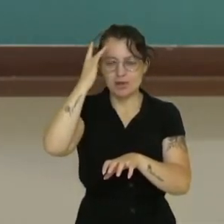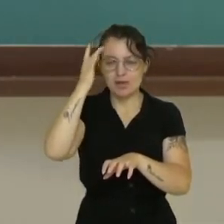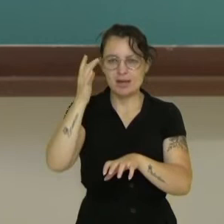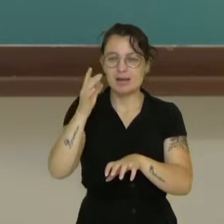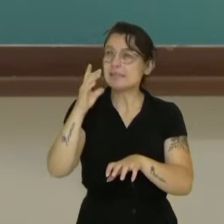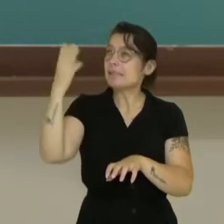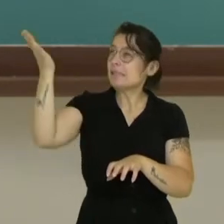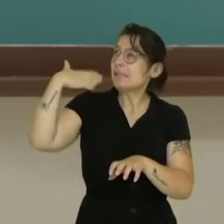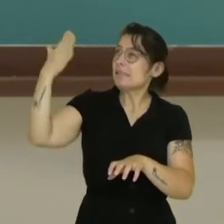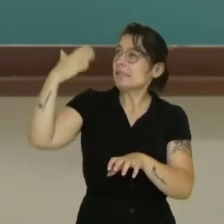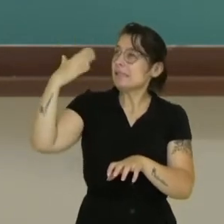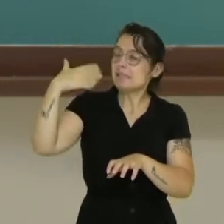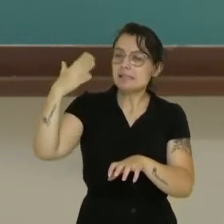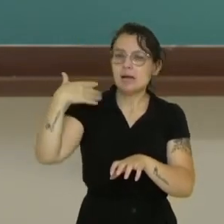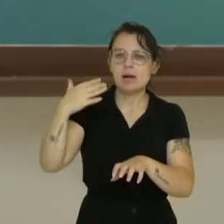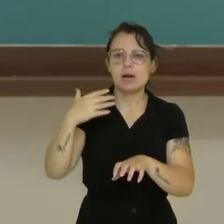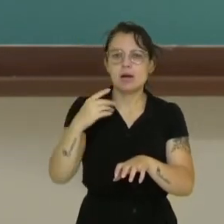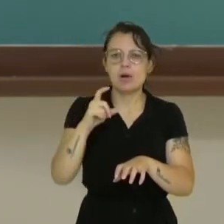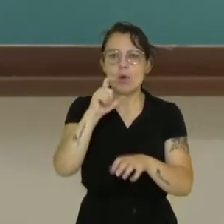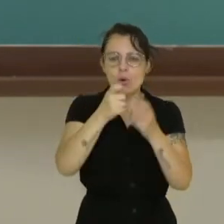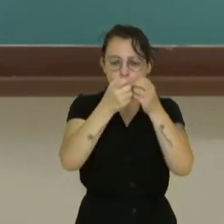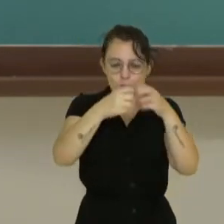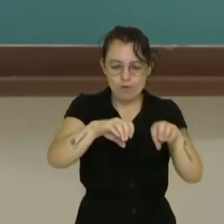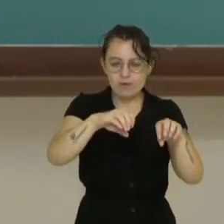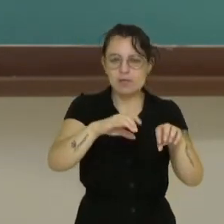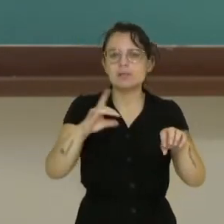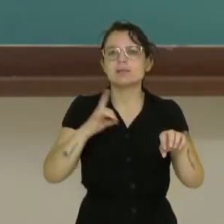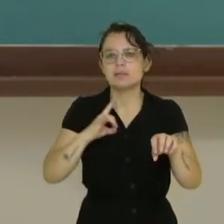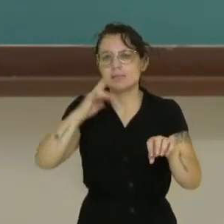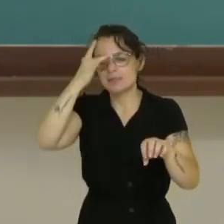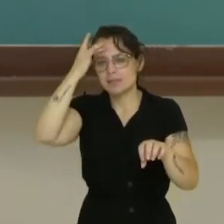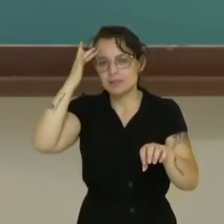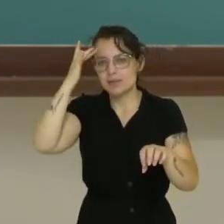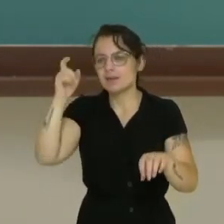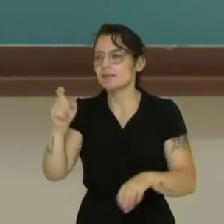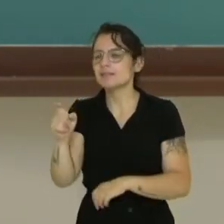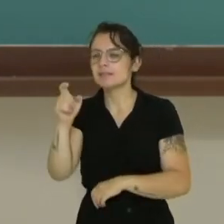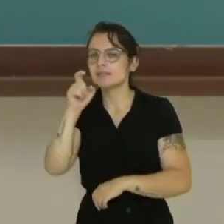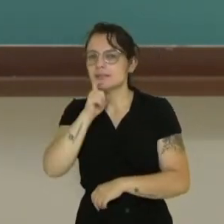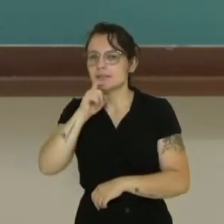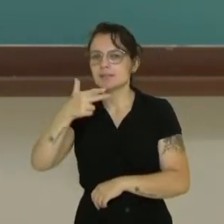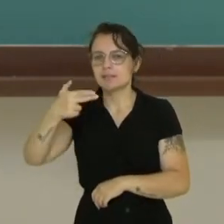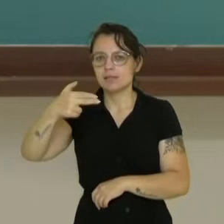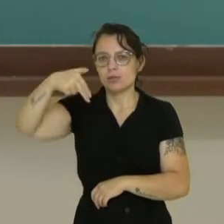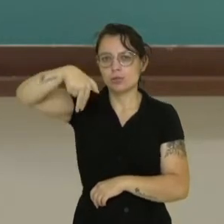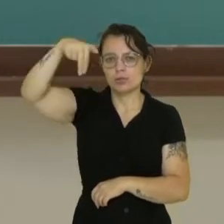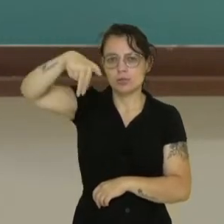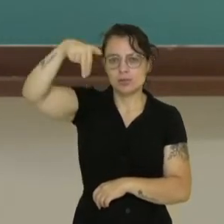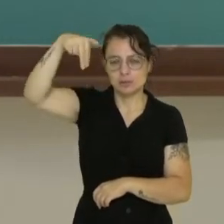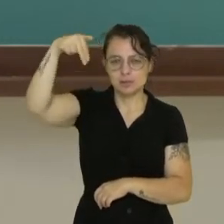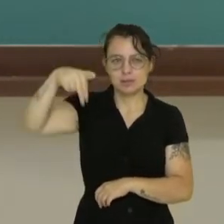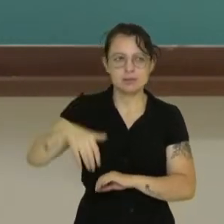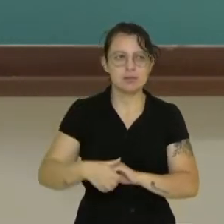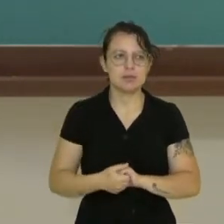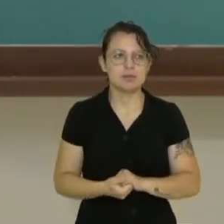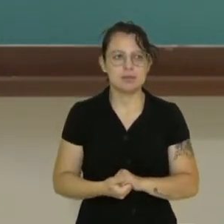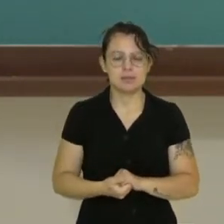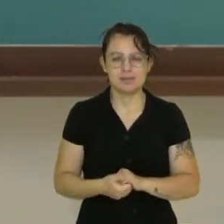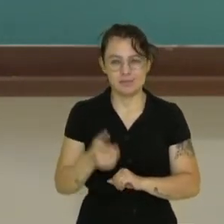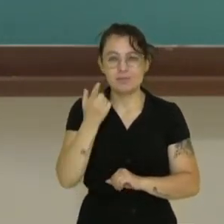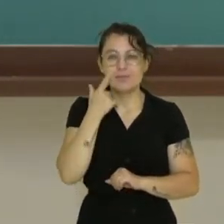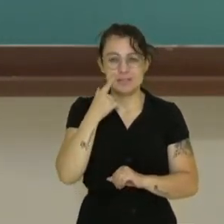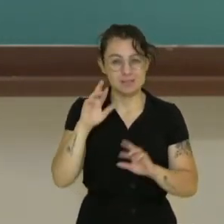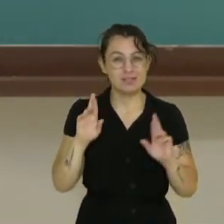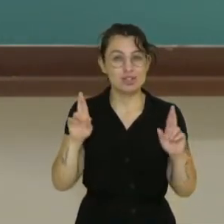tanque, tinham pessoas tendo suas armas congeladas no extremo norte do mundo. Só para nós termos